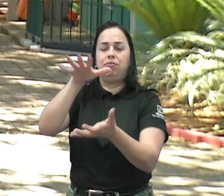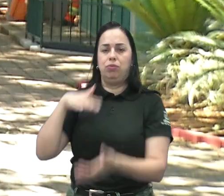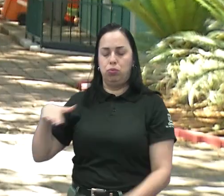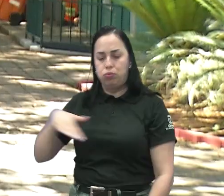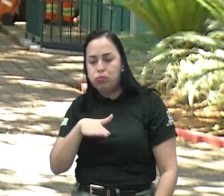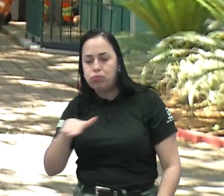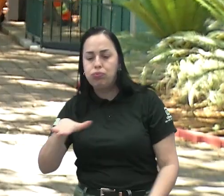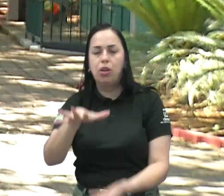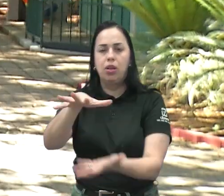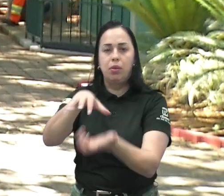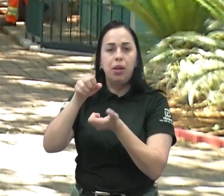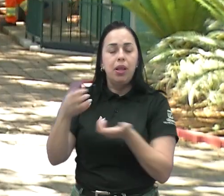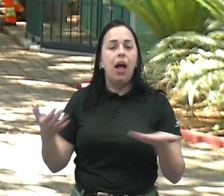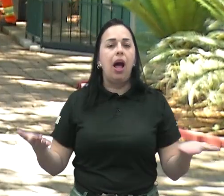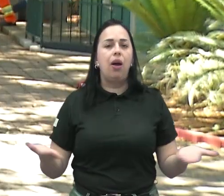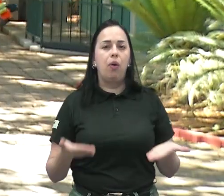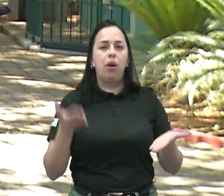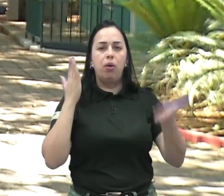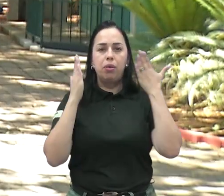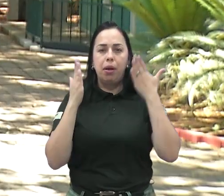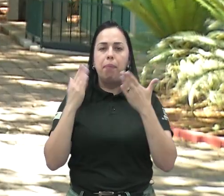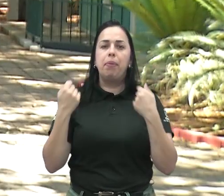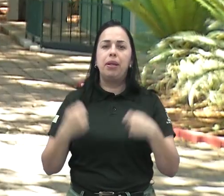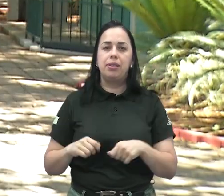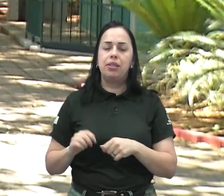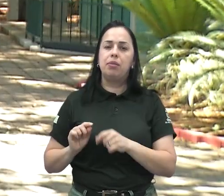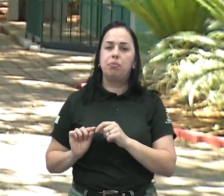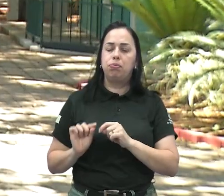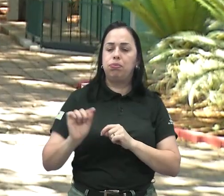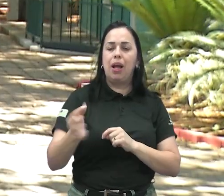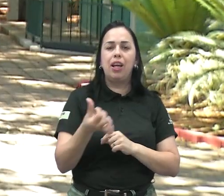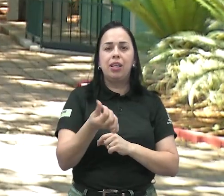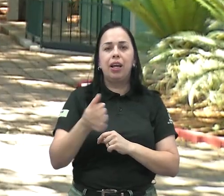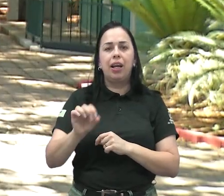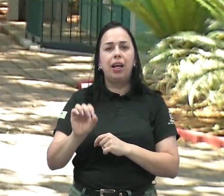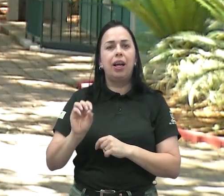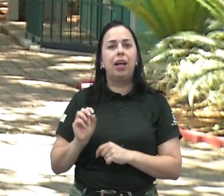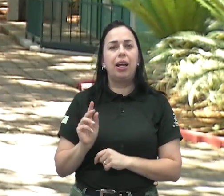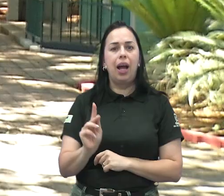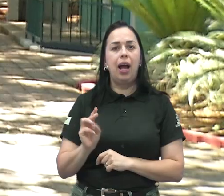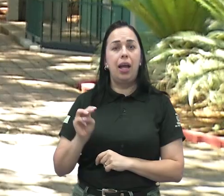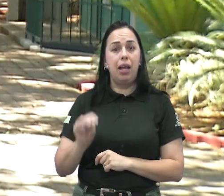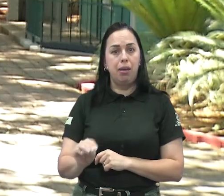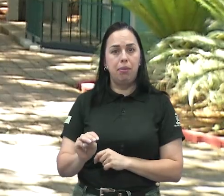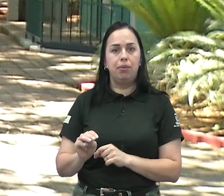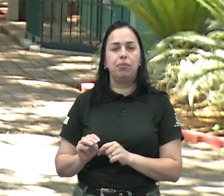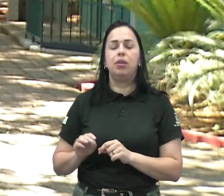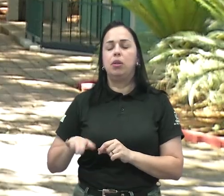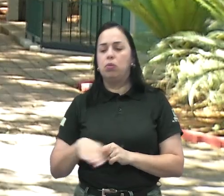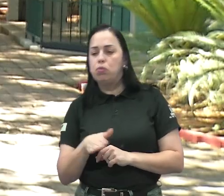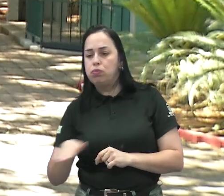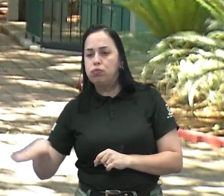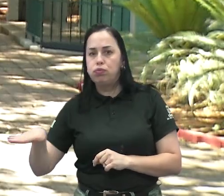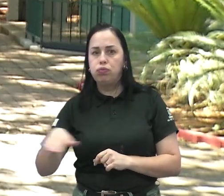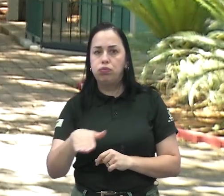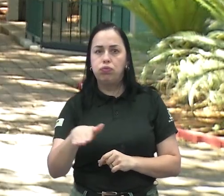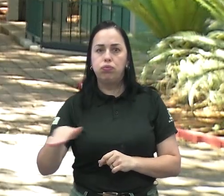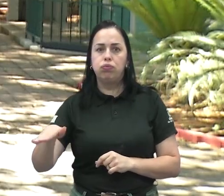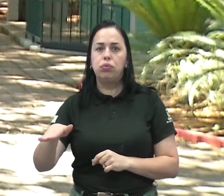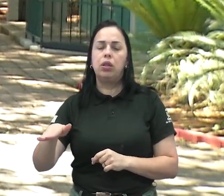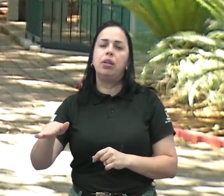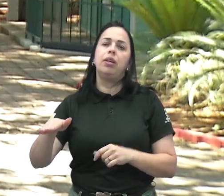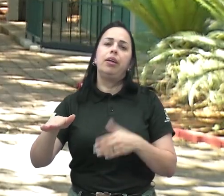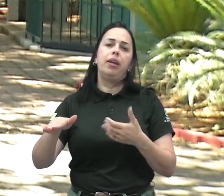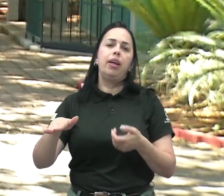Para se ter uma ideia, atualmente, os caminhões precisam percorrer em média 60 quilômetros até a região urbana e